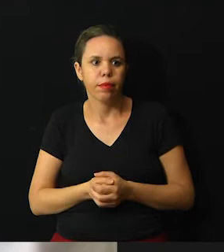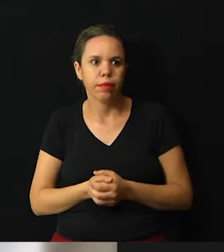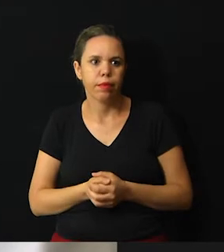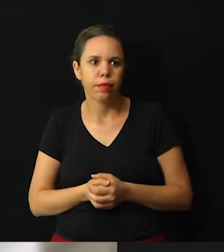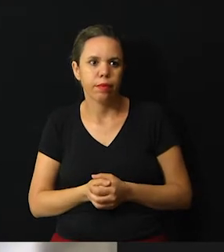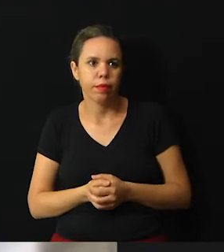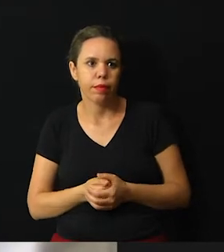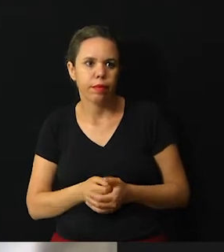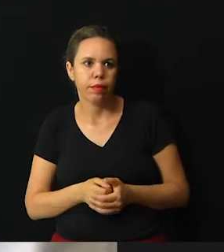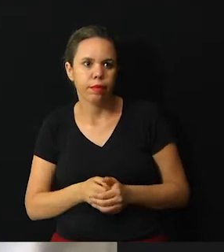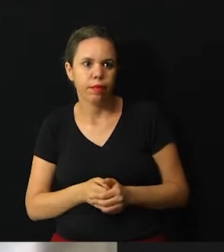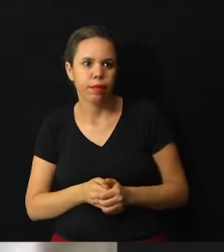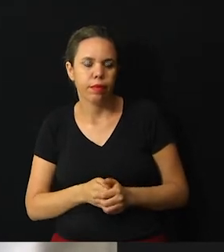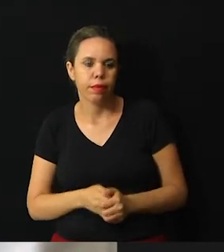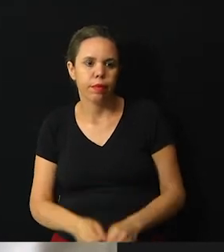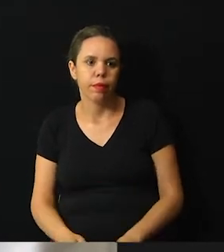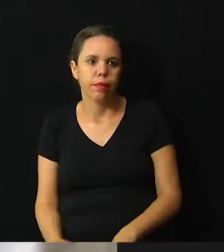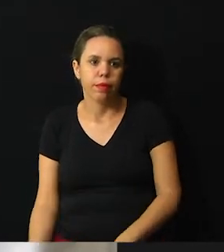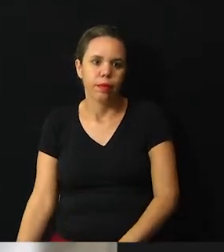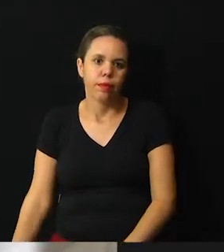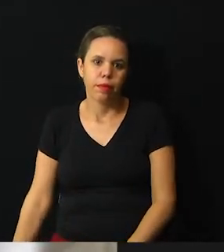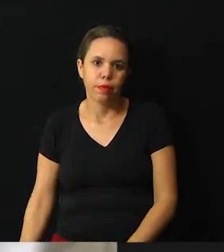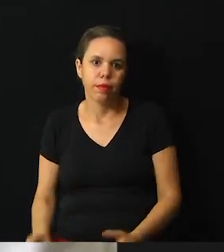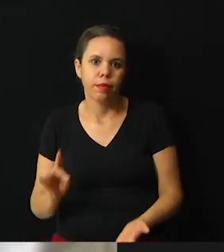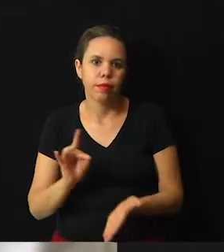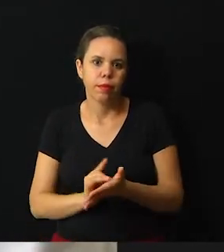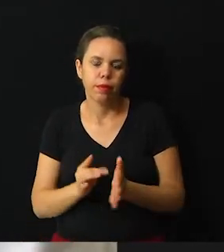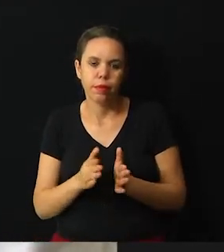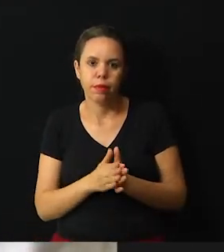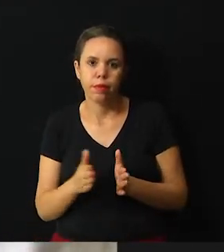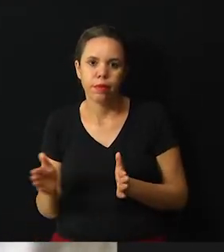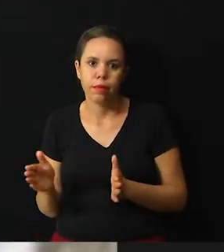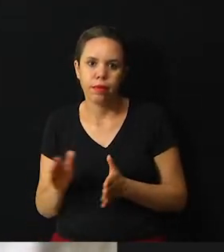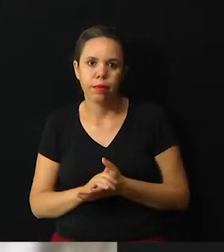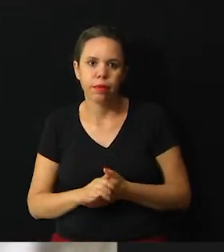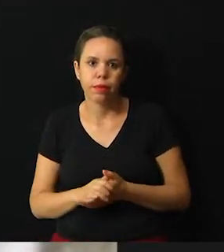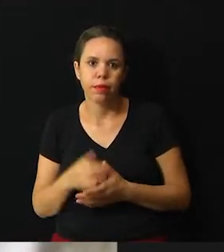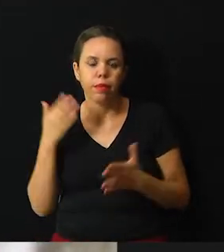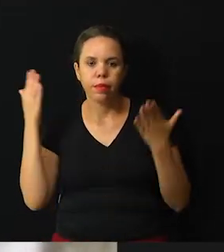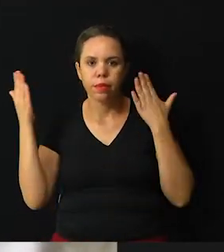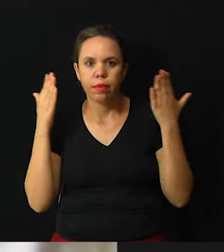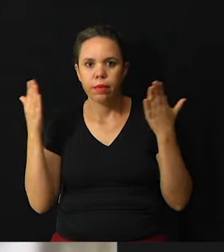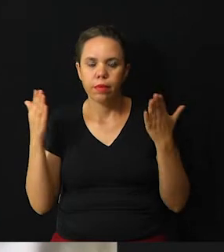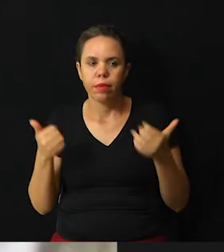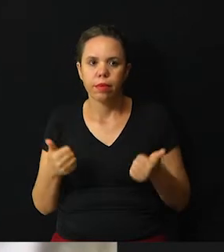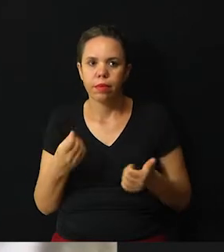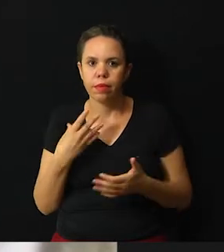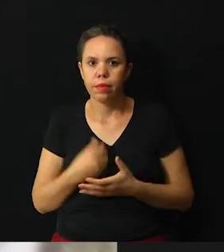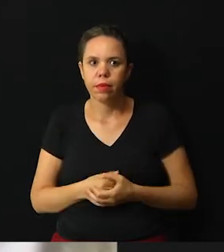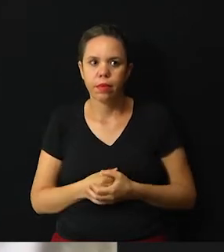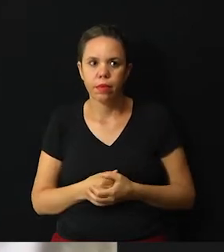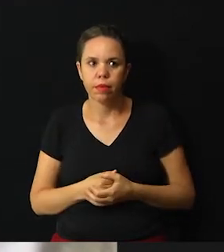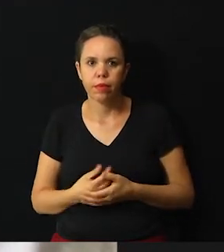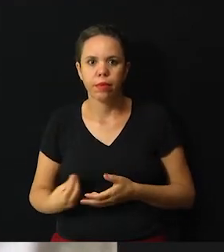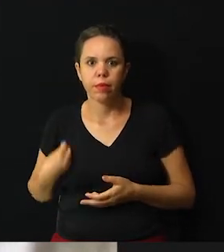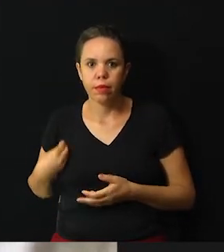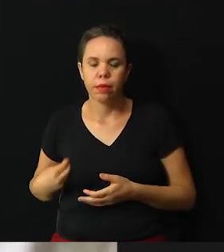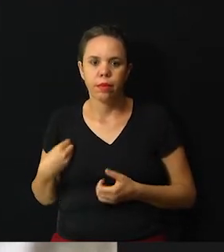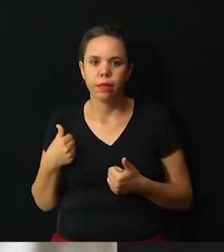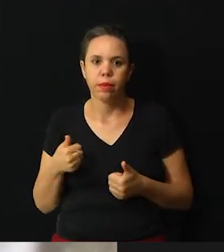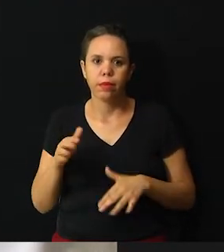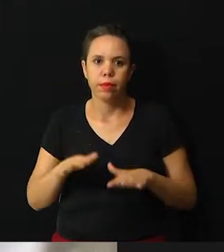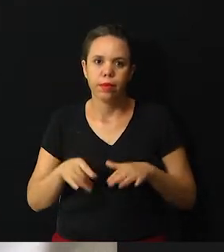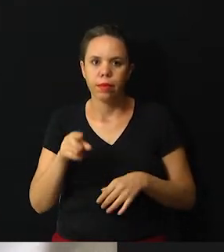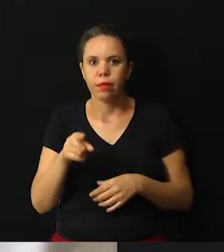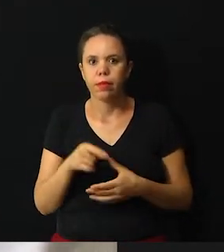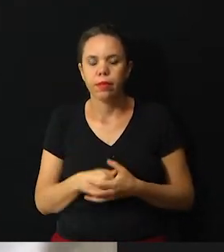também é, é a parte realmente a parte psicológica mesmo, você está de bem com a vida. Então, você,